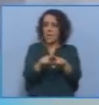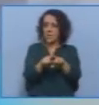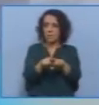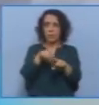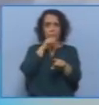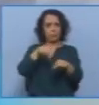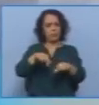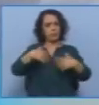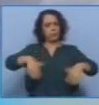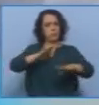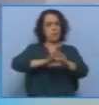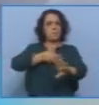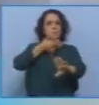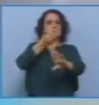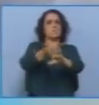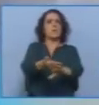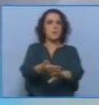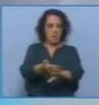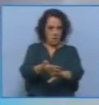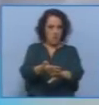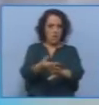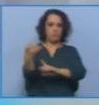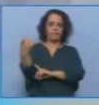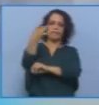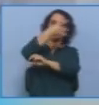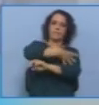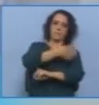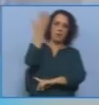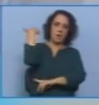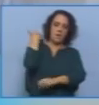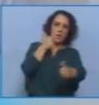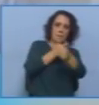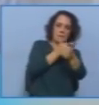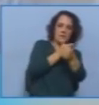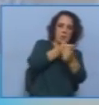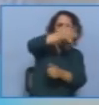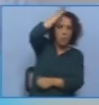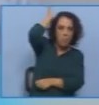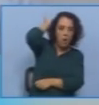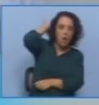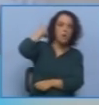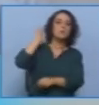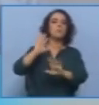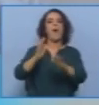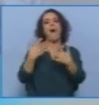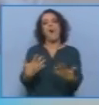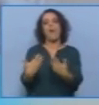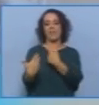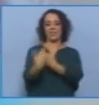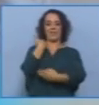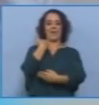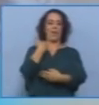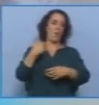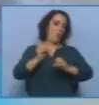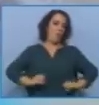com uma intensidade maior do que nesta época das perseguições romanas, embora elas não nos batam diretamente à porta aqui,